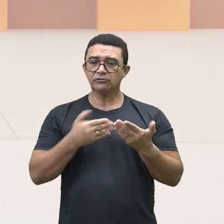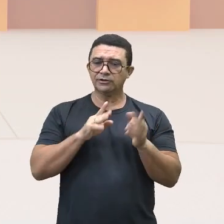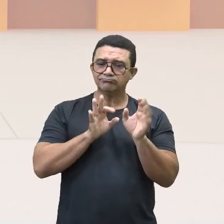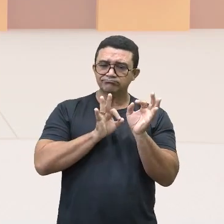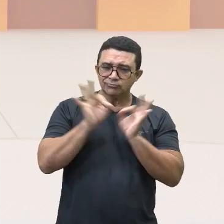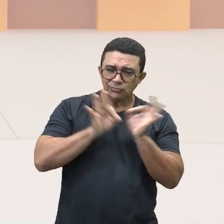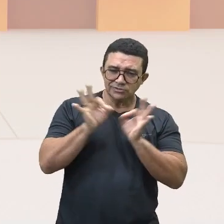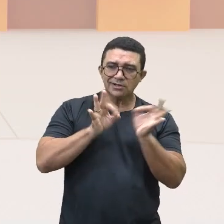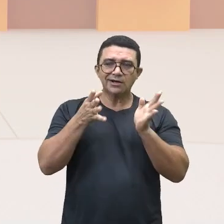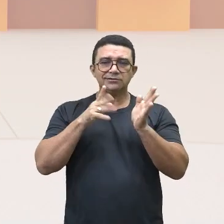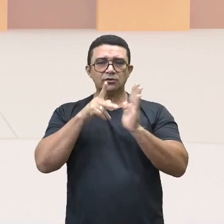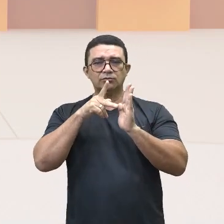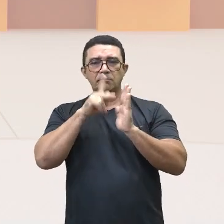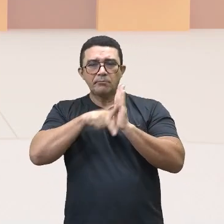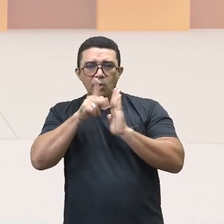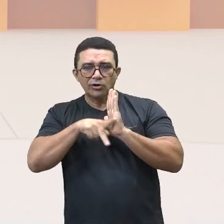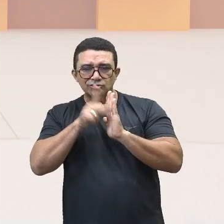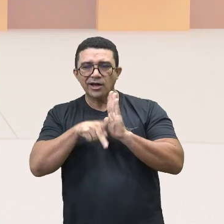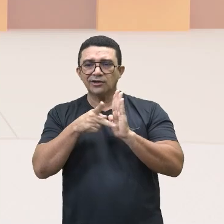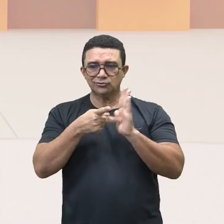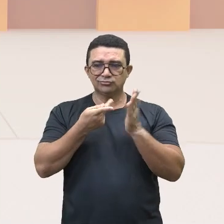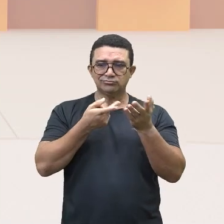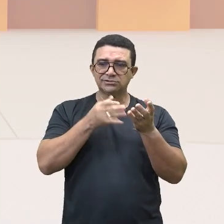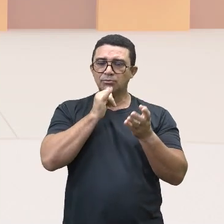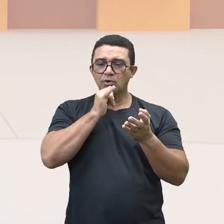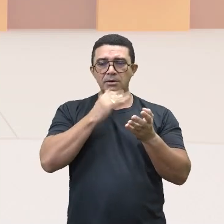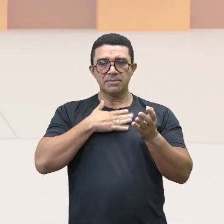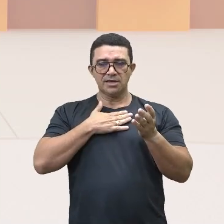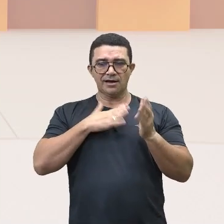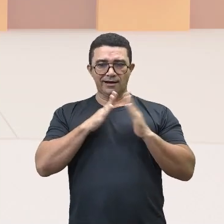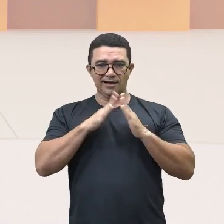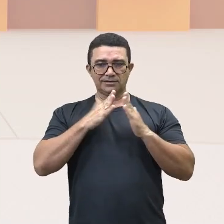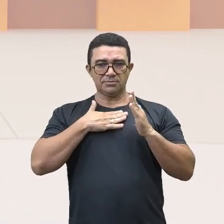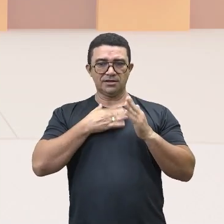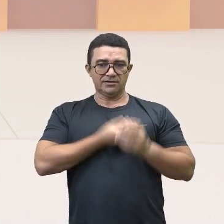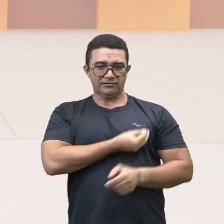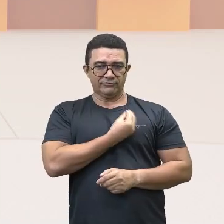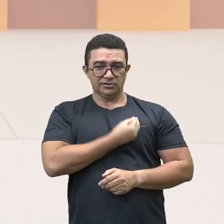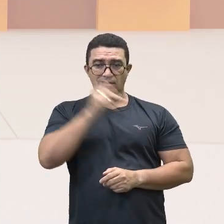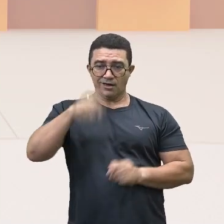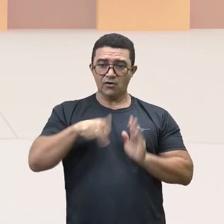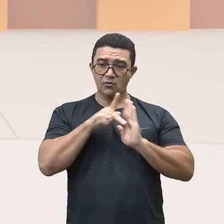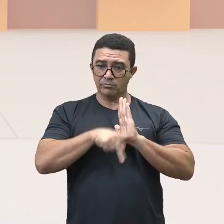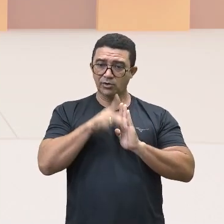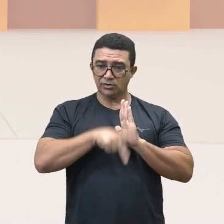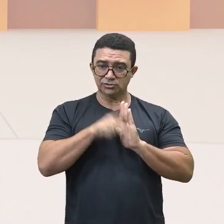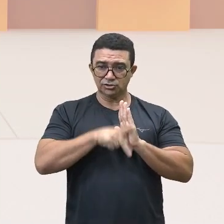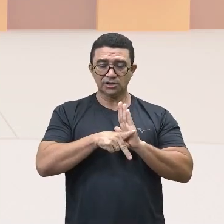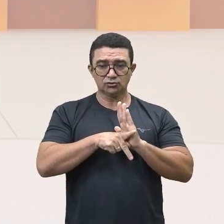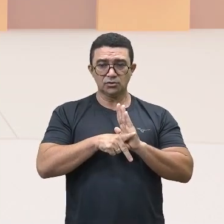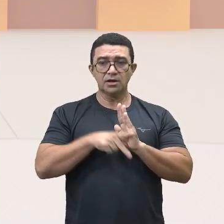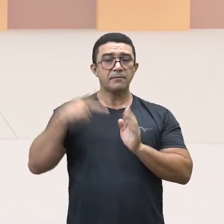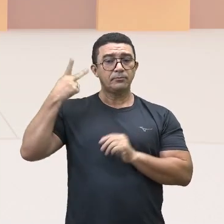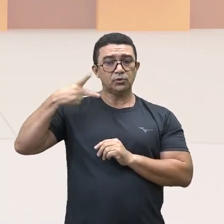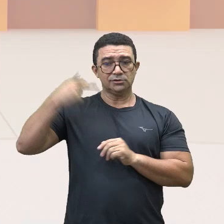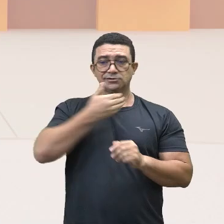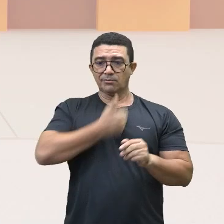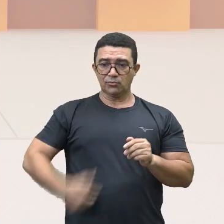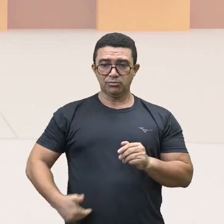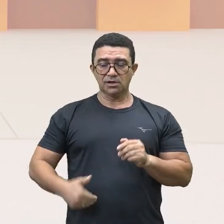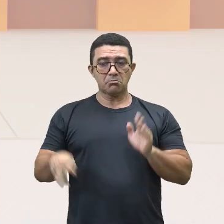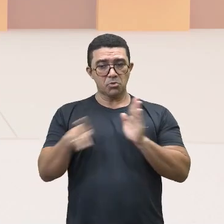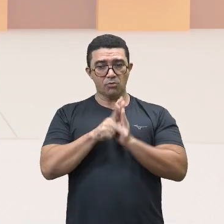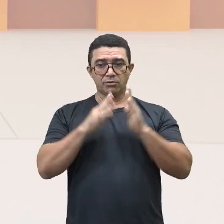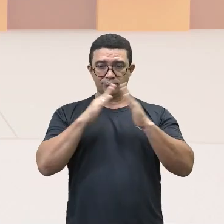construir moradias populares, criar um programa, como é o caso Minha Casa Minha Vida, né, que é um programa, uma política pública